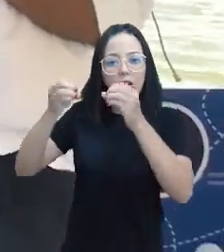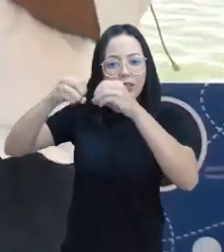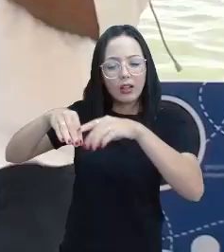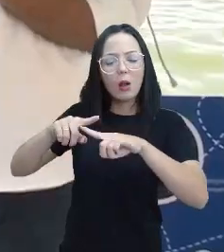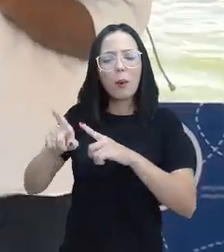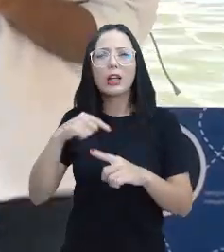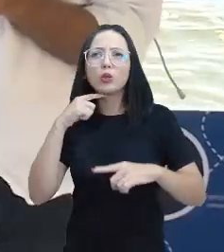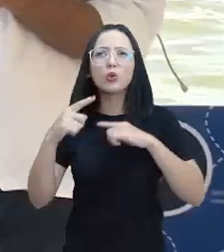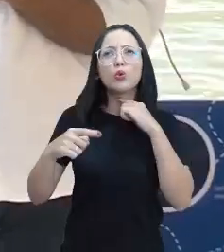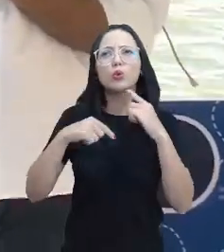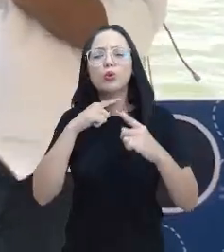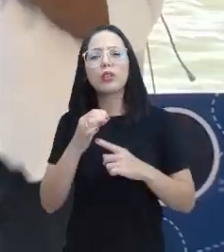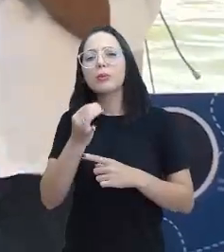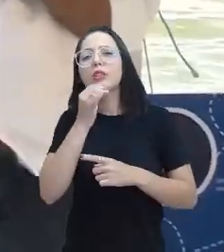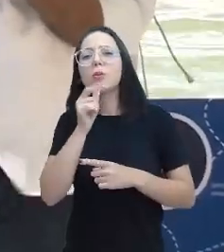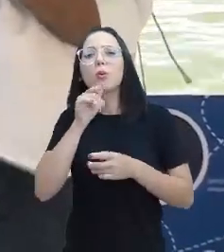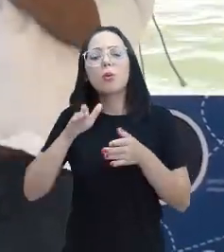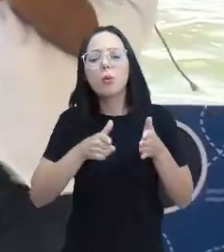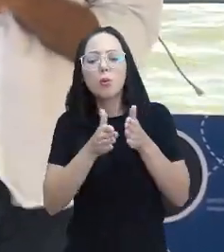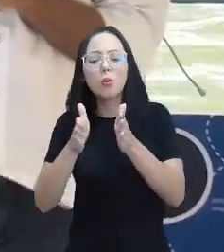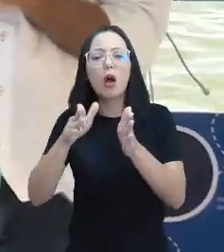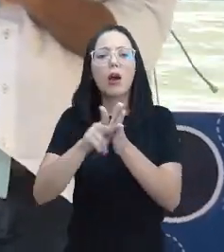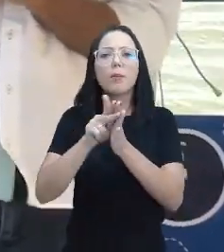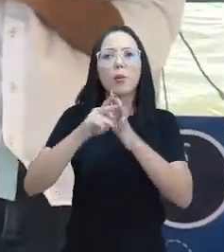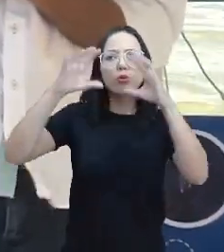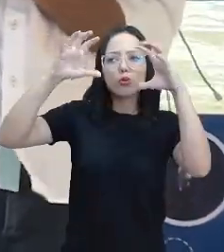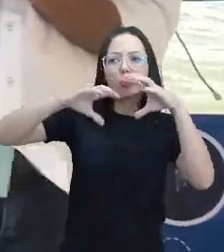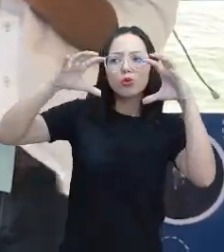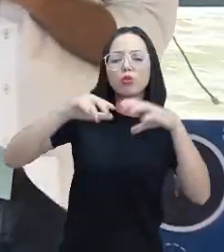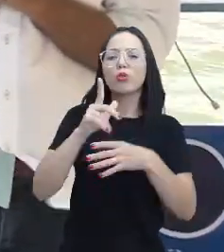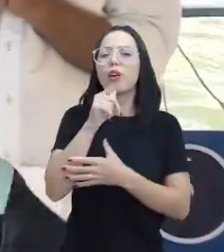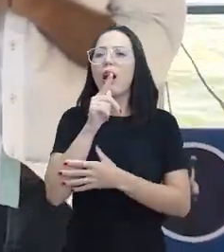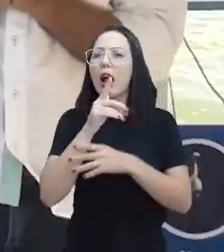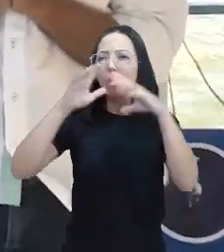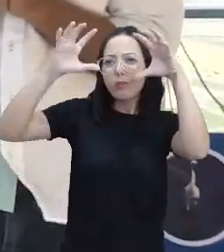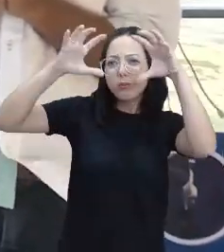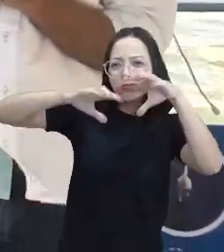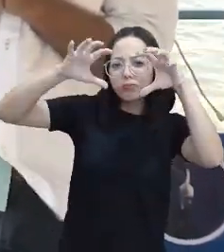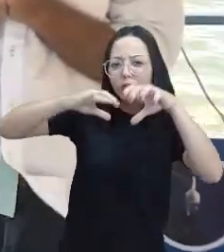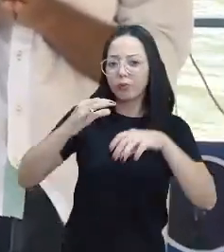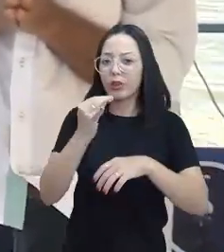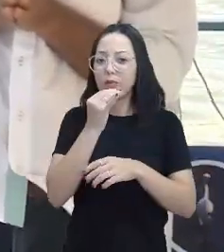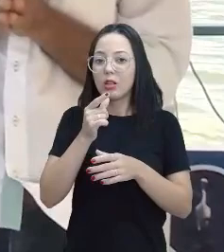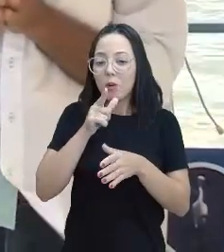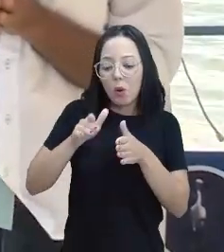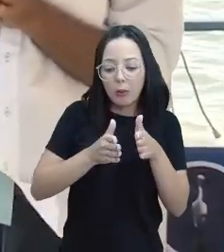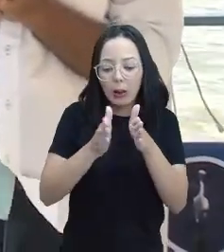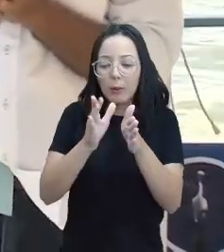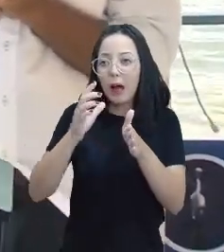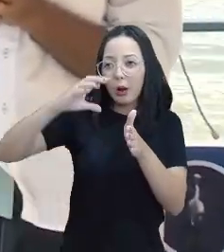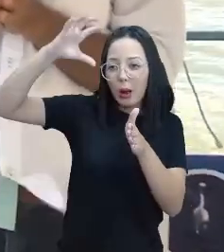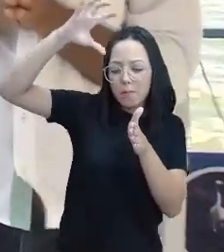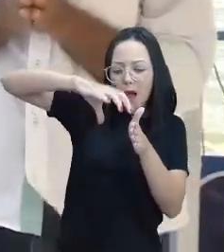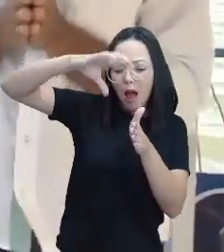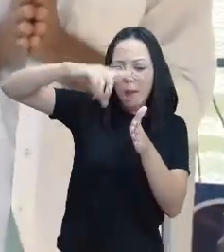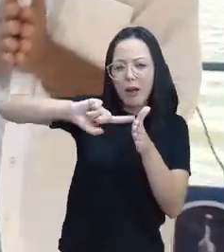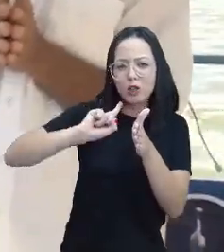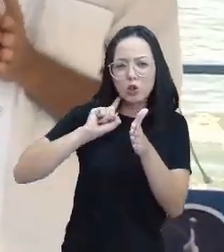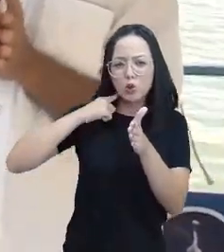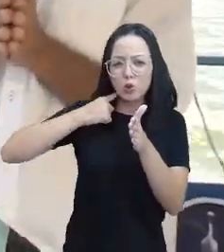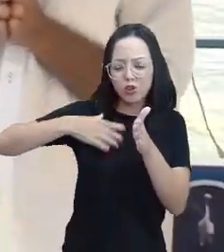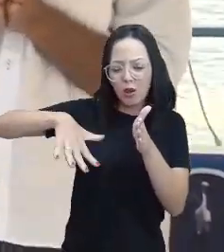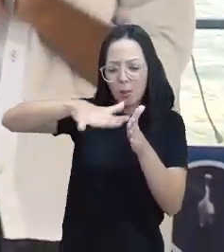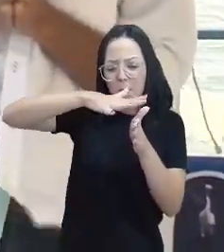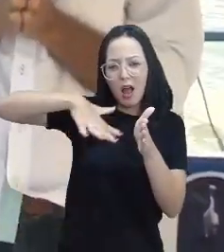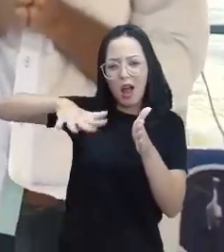professor, em relação às águas fluviais, águas das chuvas. Essas águas, quando vêm para cá sem nenhum tratamento, poluem todo